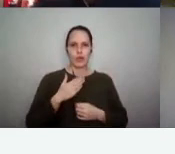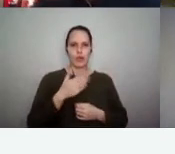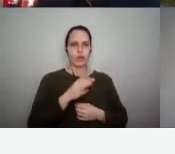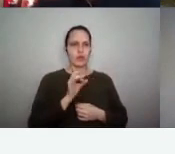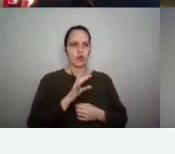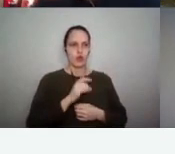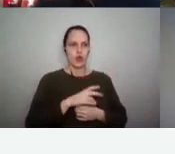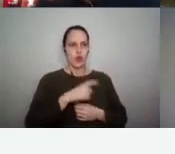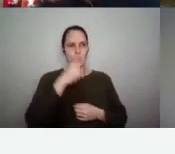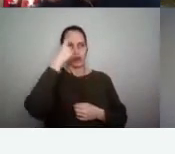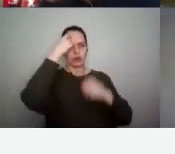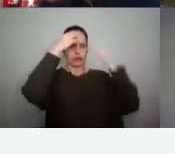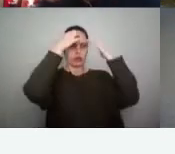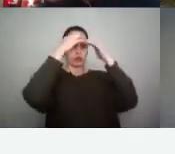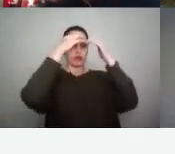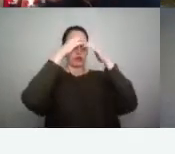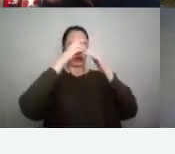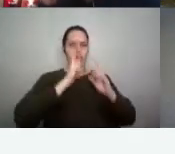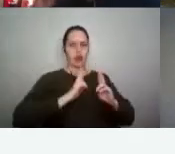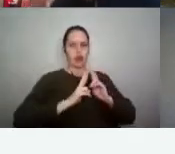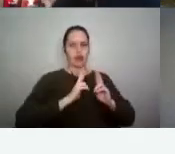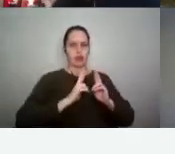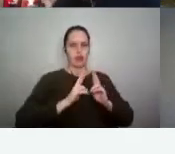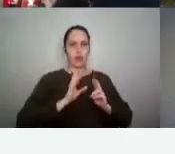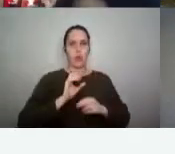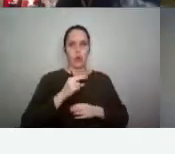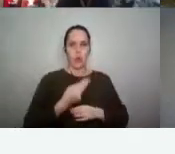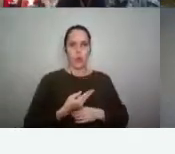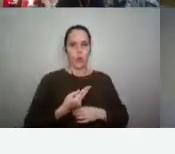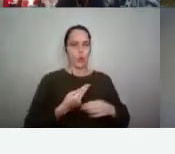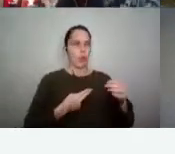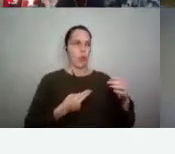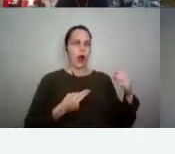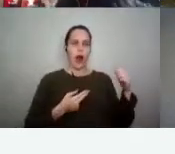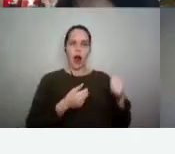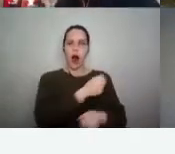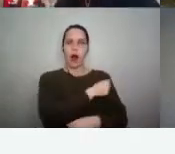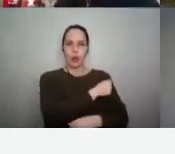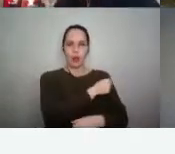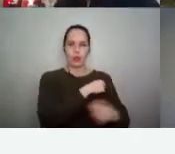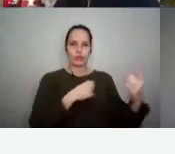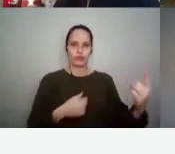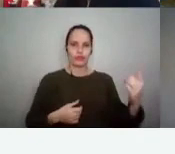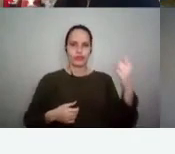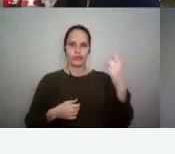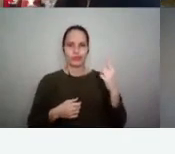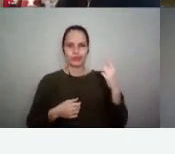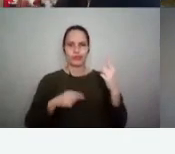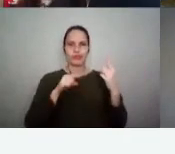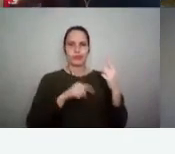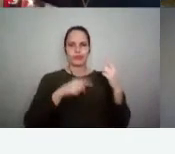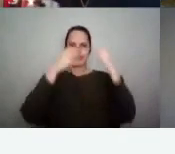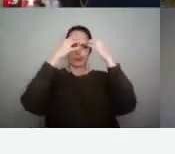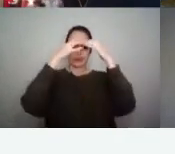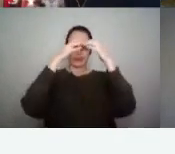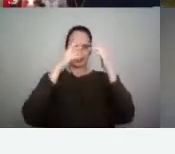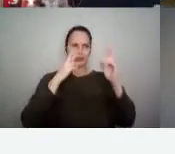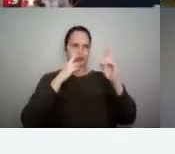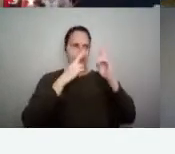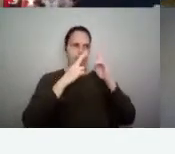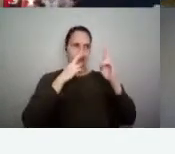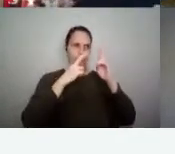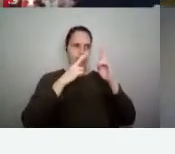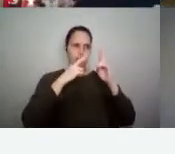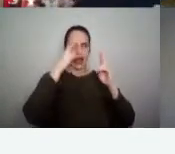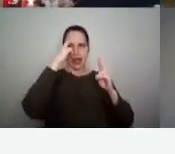meus estudantes vêm só com a cabeça para a universidade, para a escola, né? Eles vêm com o corpo, né? E o